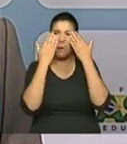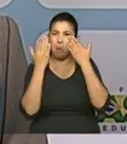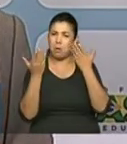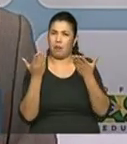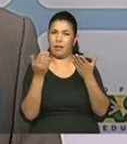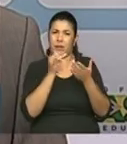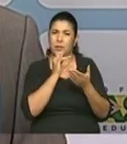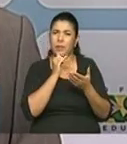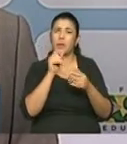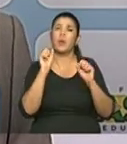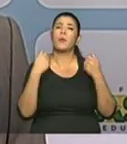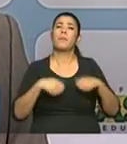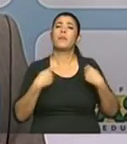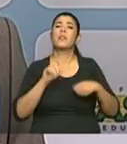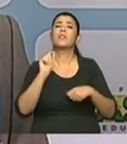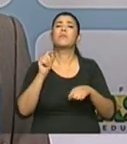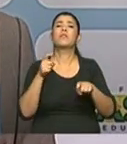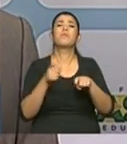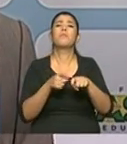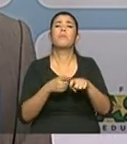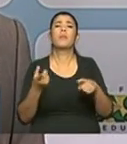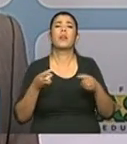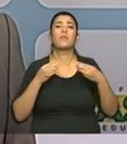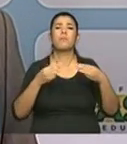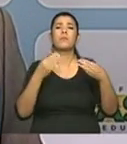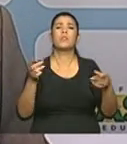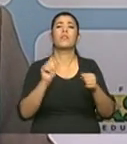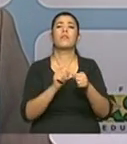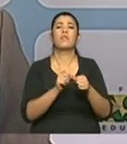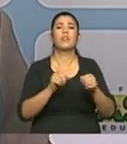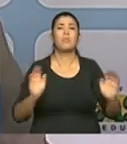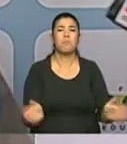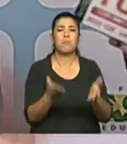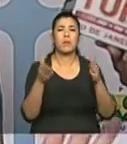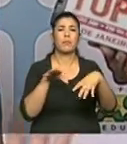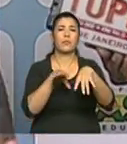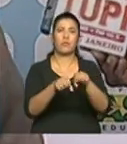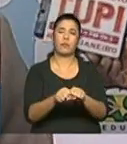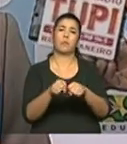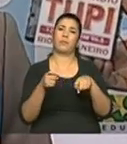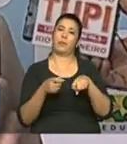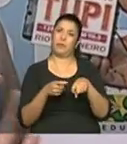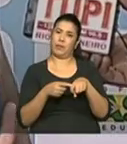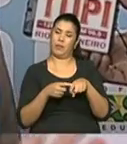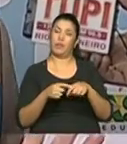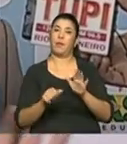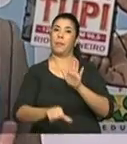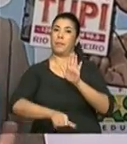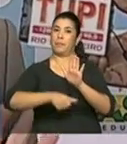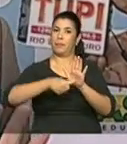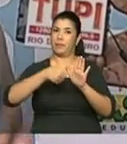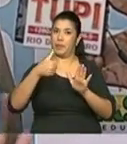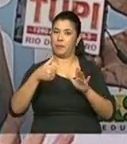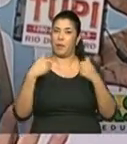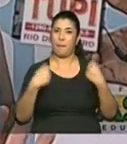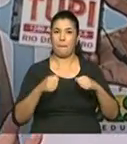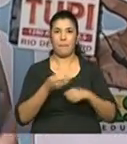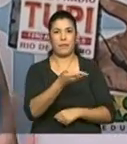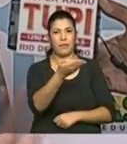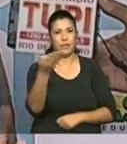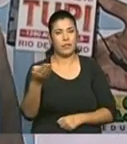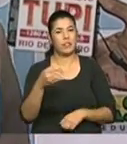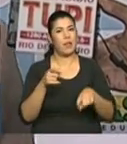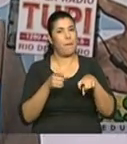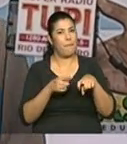focar o que o médico vai... O Ministério vai fazer com relação aos médicos Em primeiro lugar, nós contamos com o apoio de todos os dermatologistas, naturalmente, que